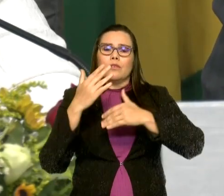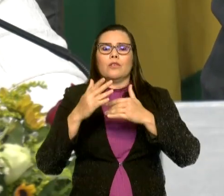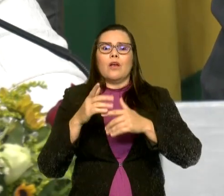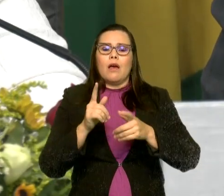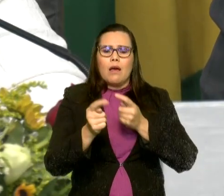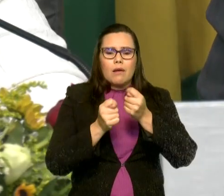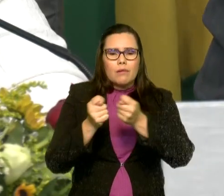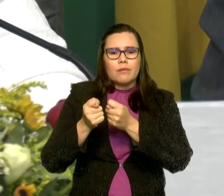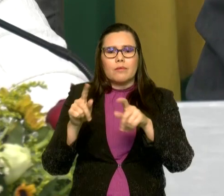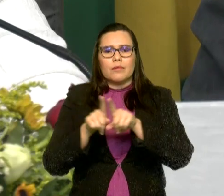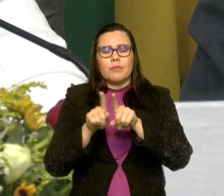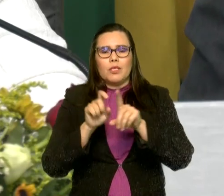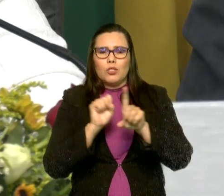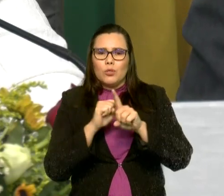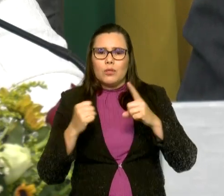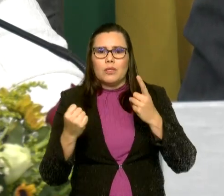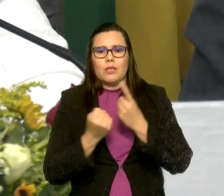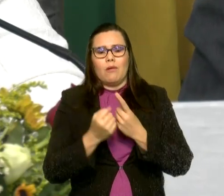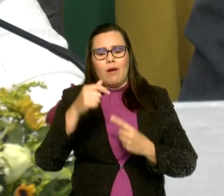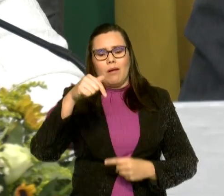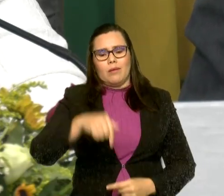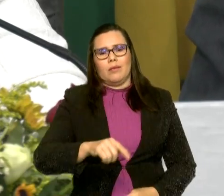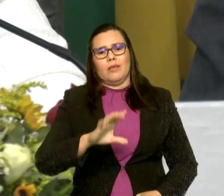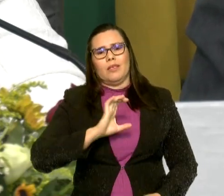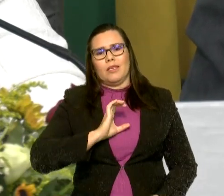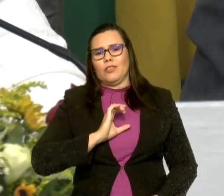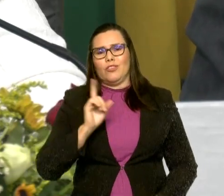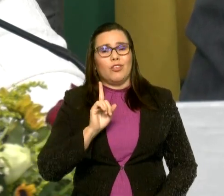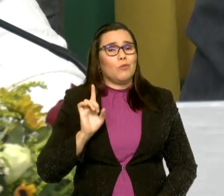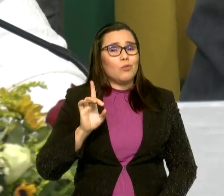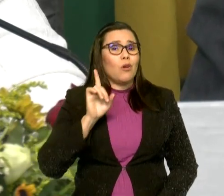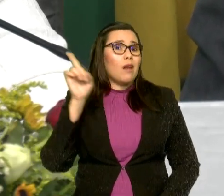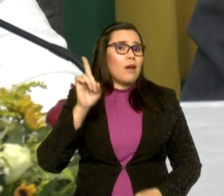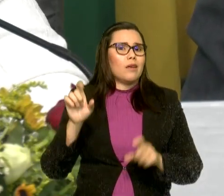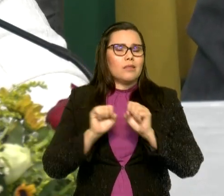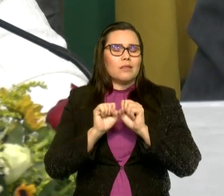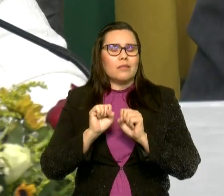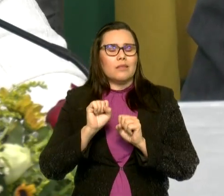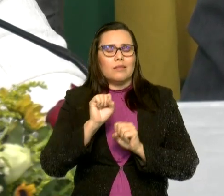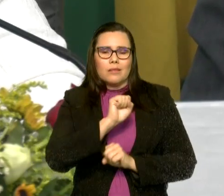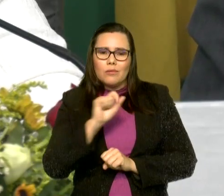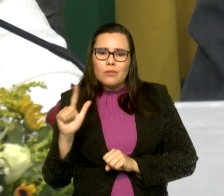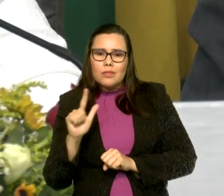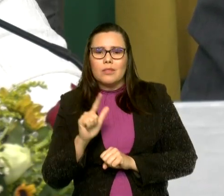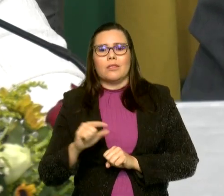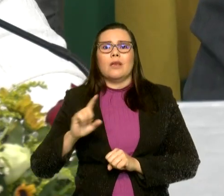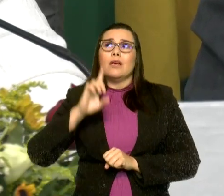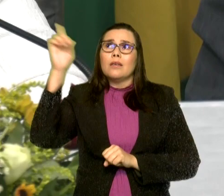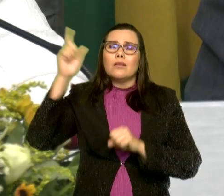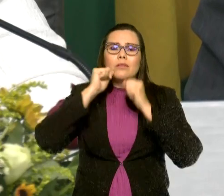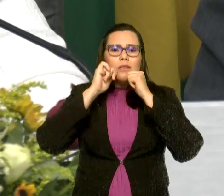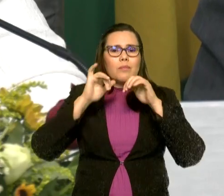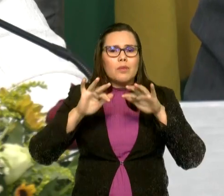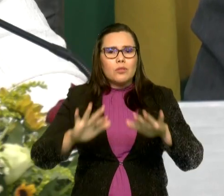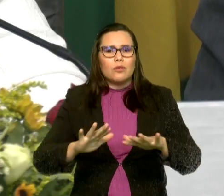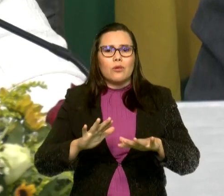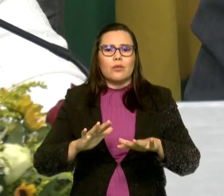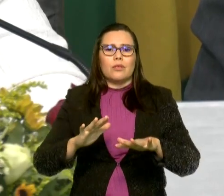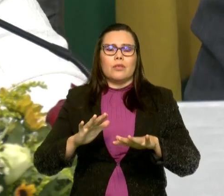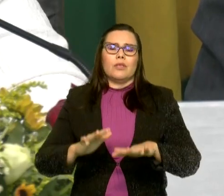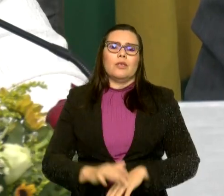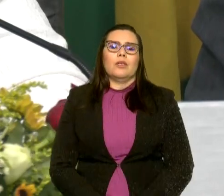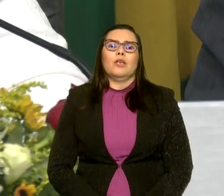nosso estado. Que Deus nos abençoe, nos dê sabedoria e discernimento para realizarmos um